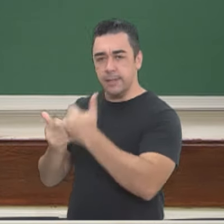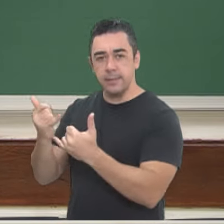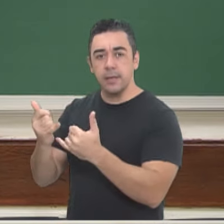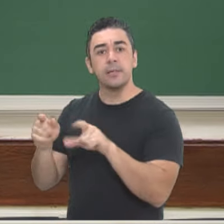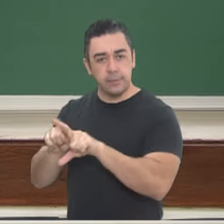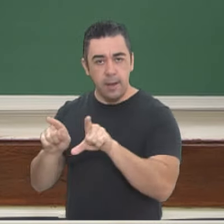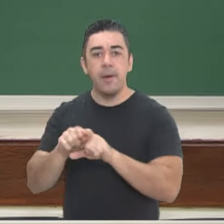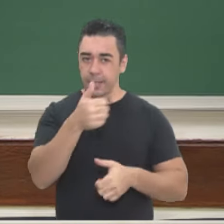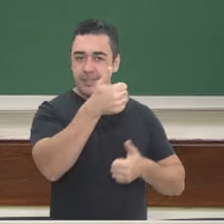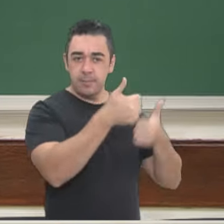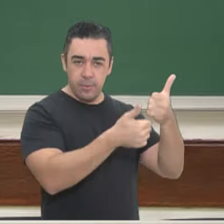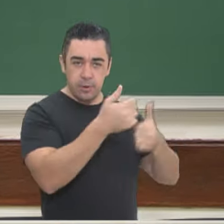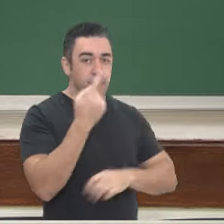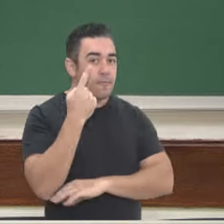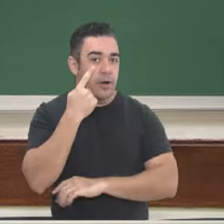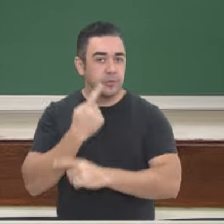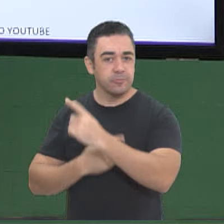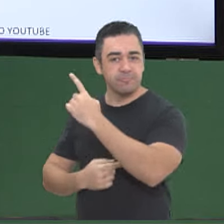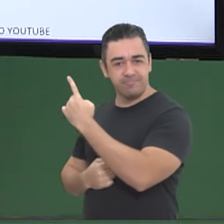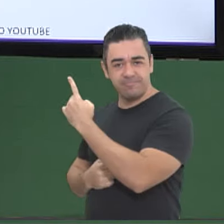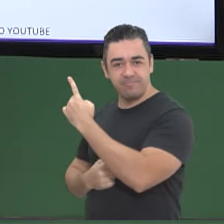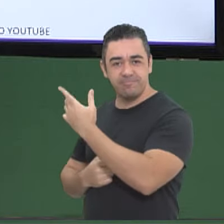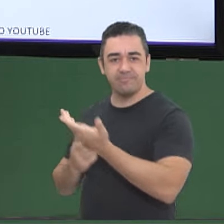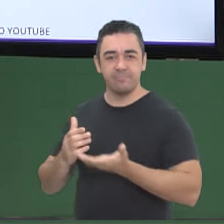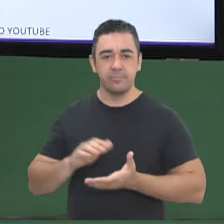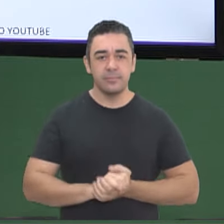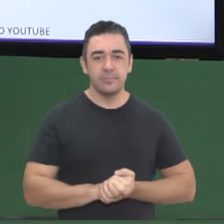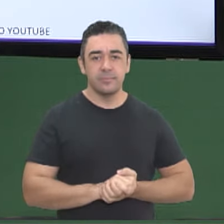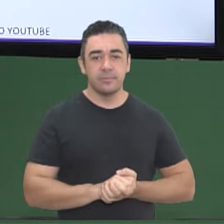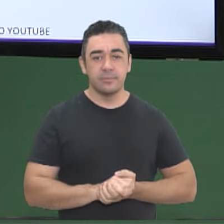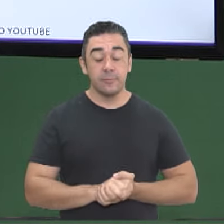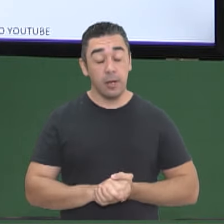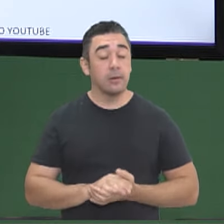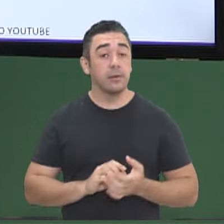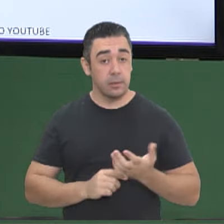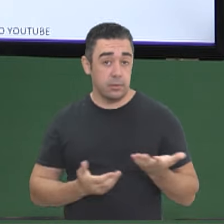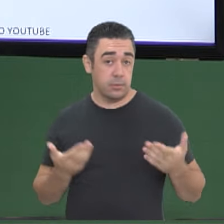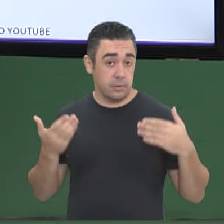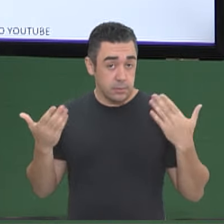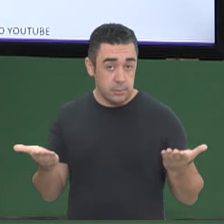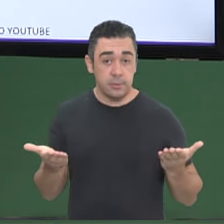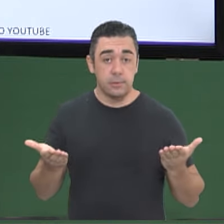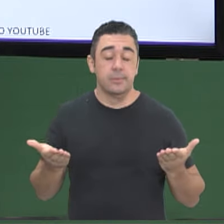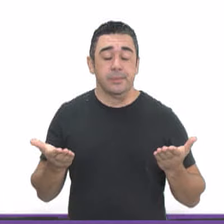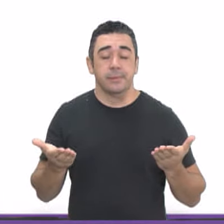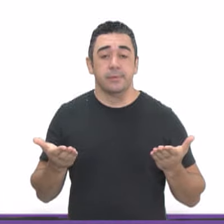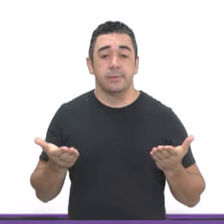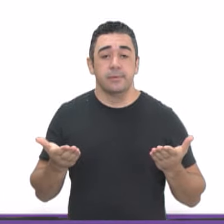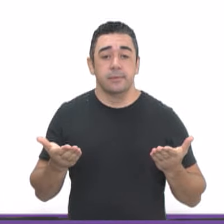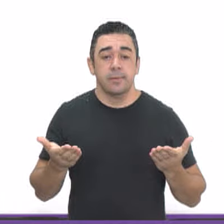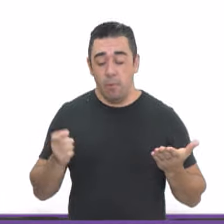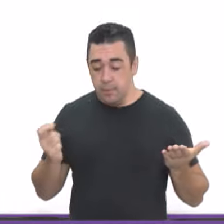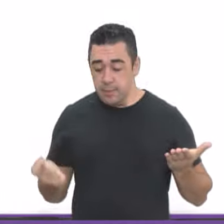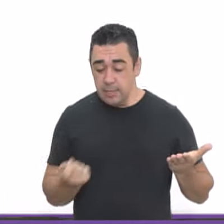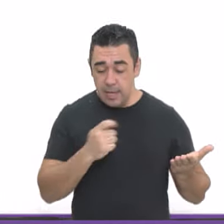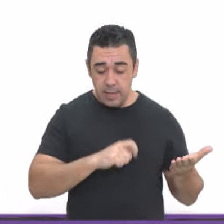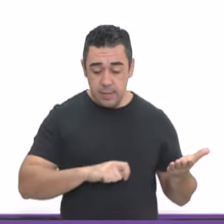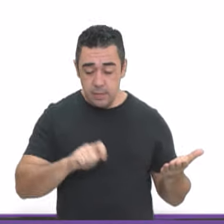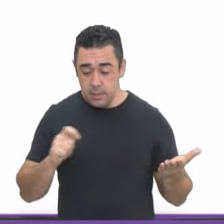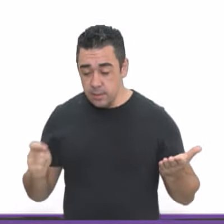ok? Vamos ao slide. Então aqui, pessoal, considerando então o tênis de mesa como um